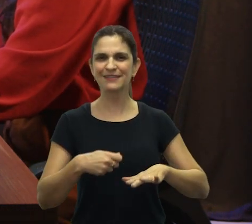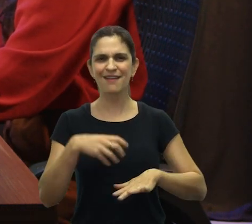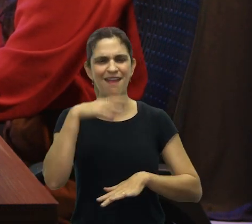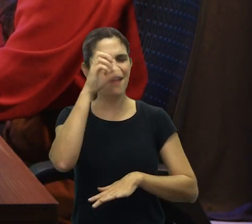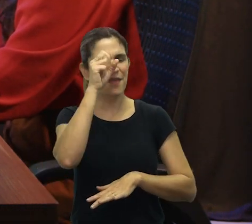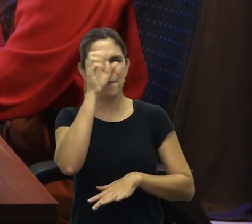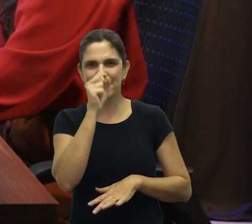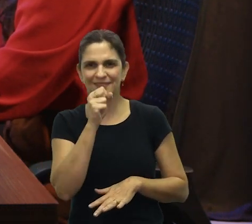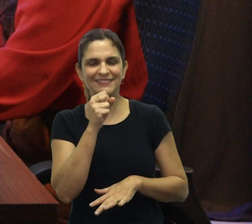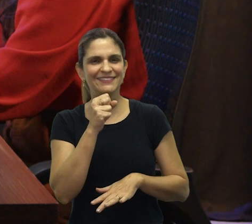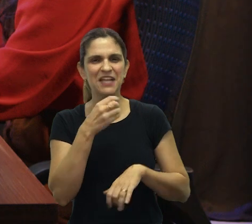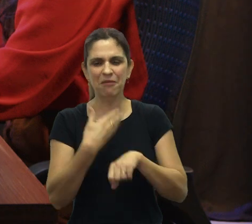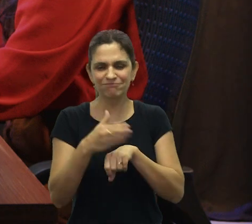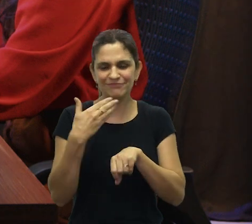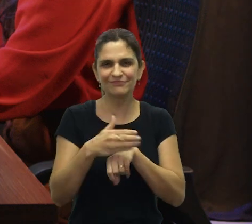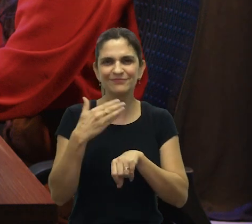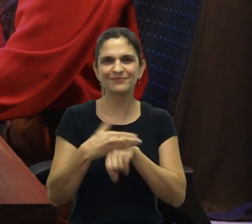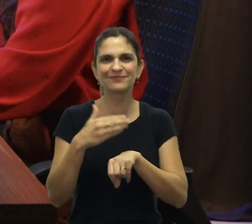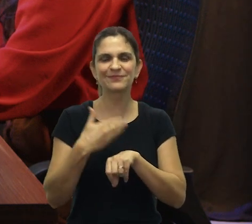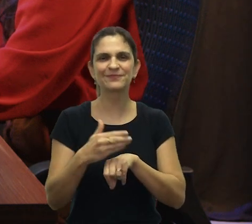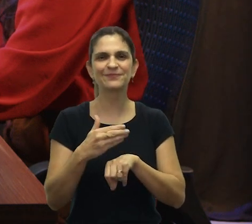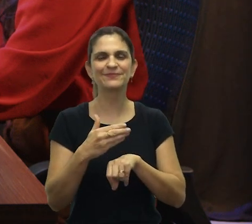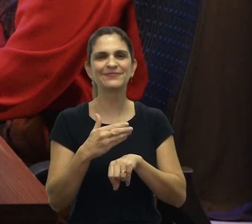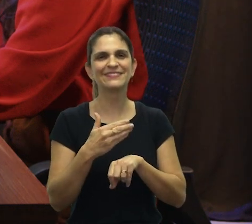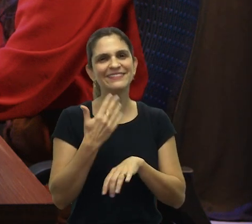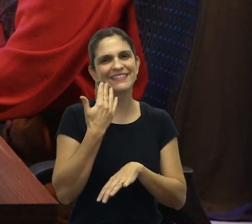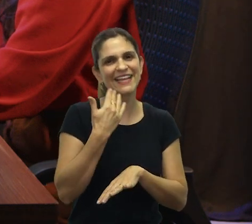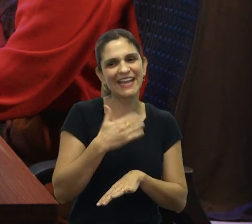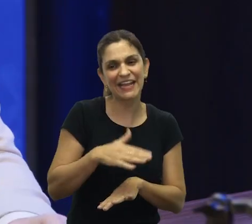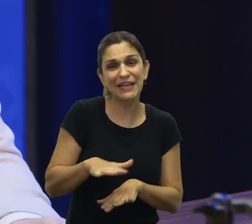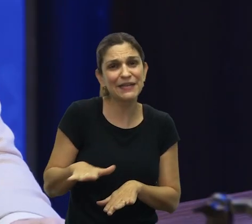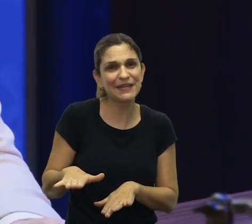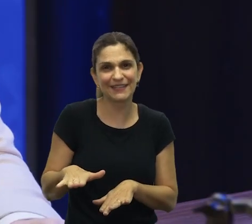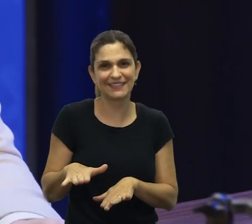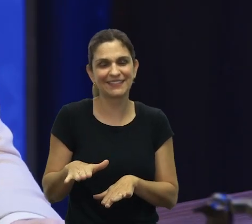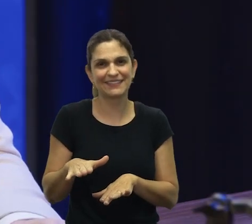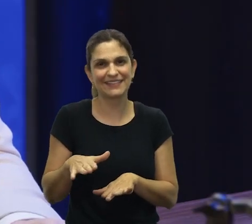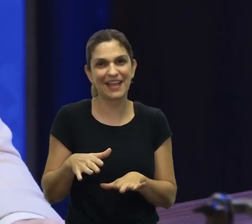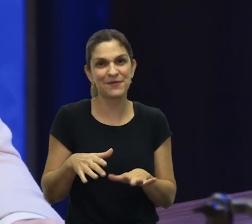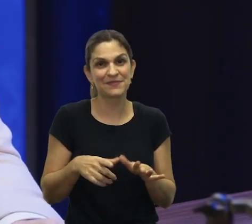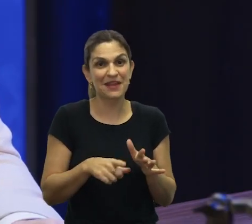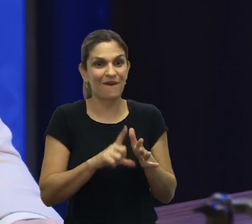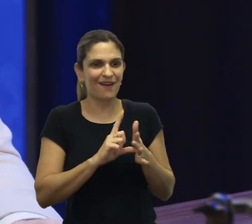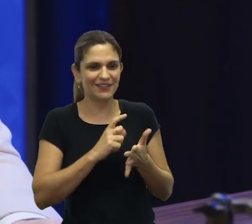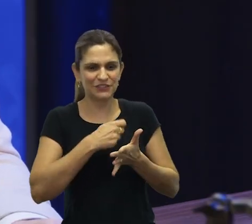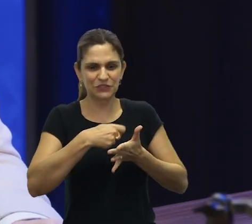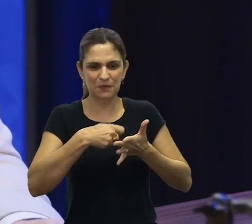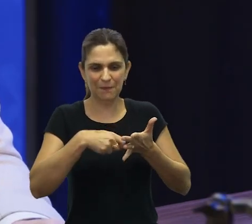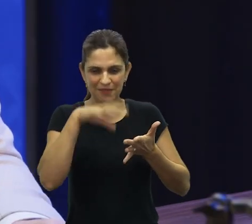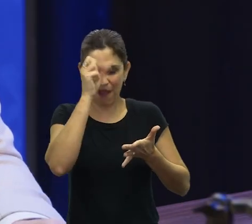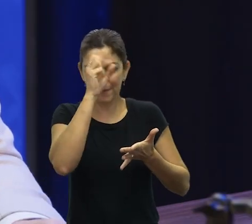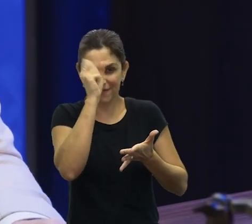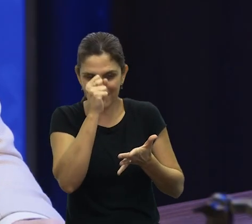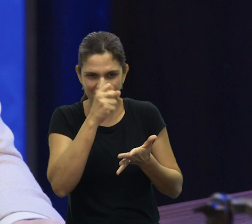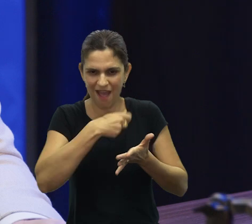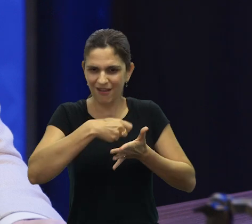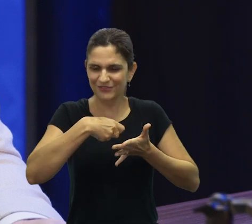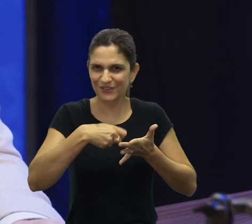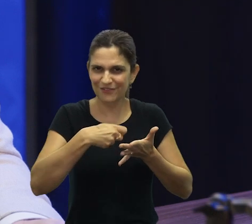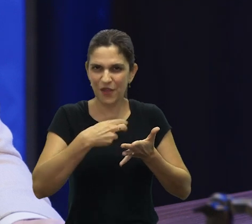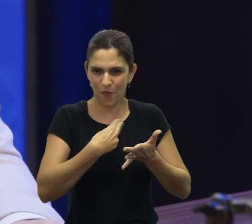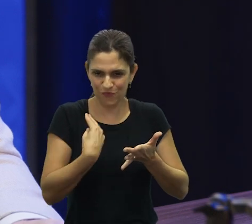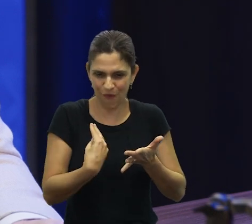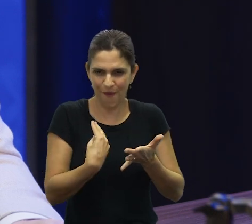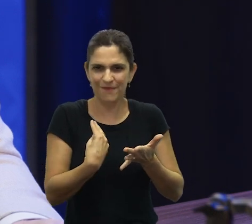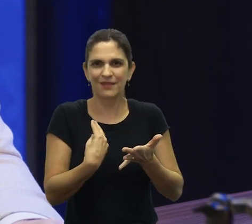que eu aprendi a tocar repinique antes de aprender a escrever meu nome. Olha só. Então, desde pequeno mesmo, então é uma